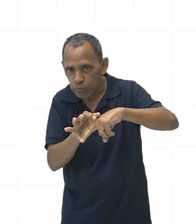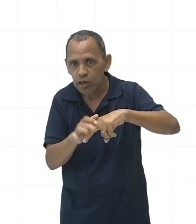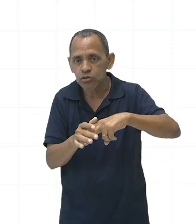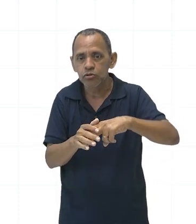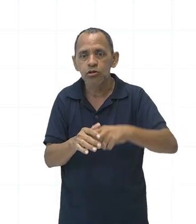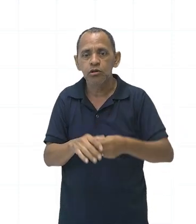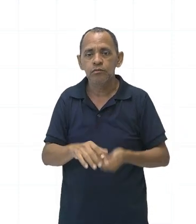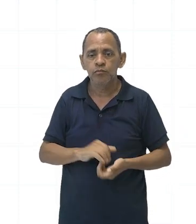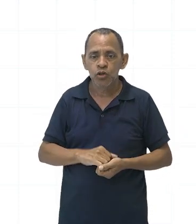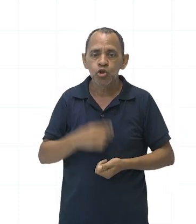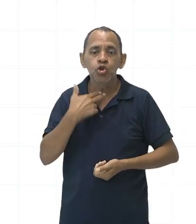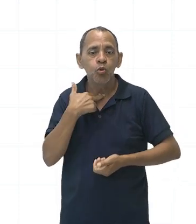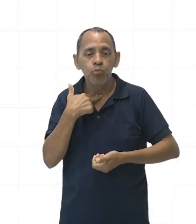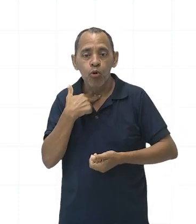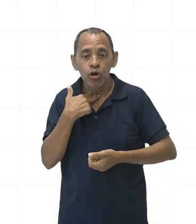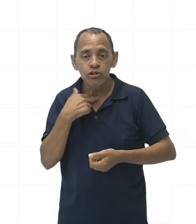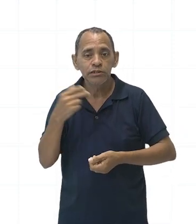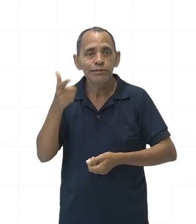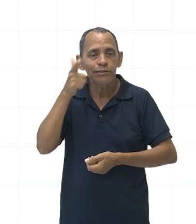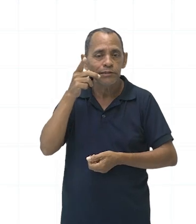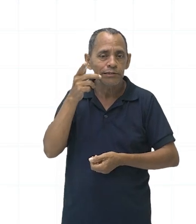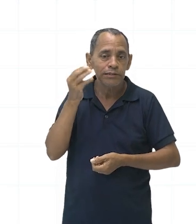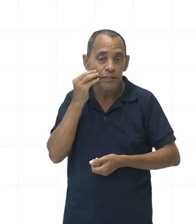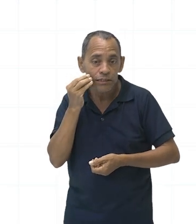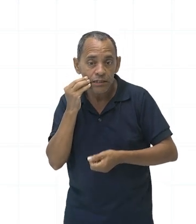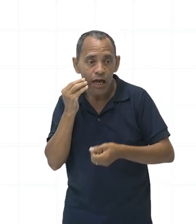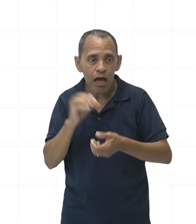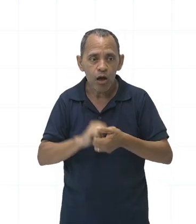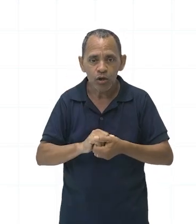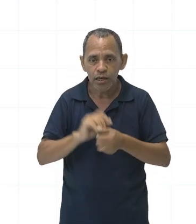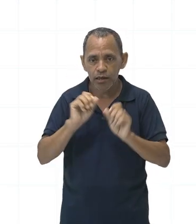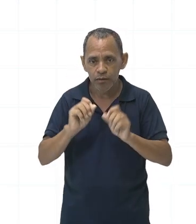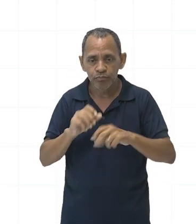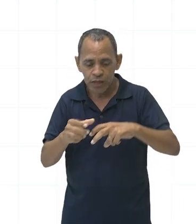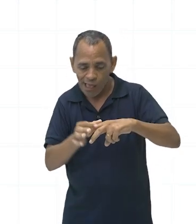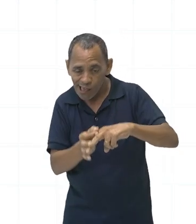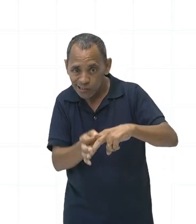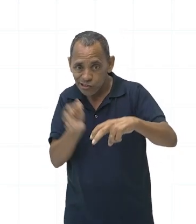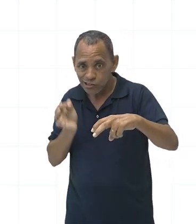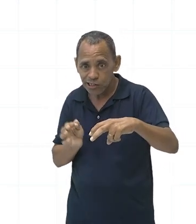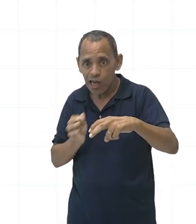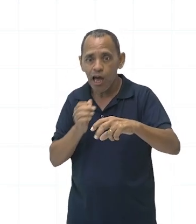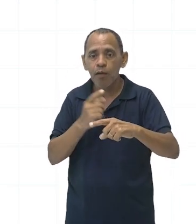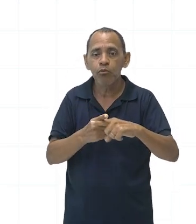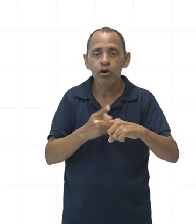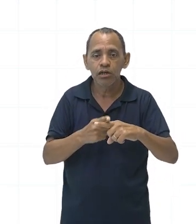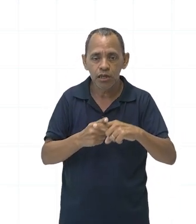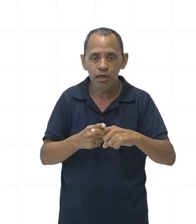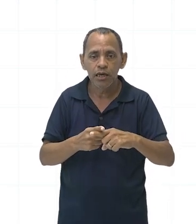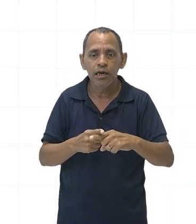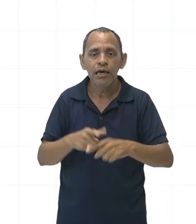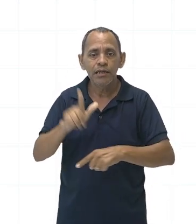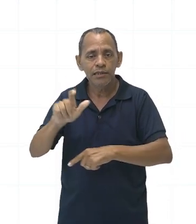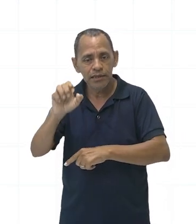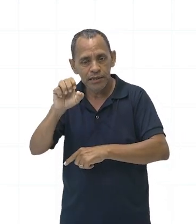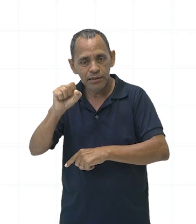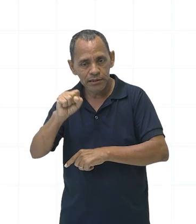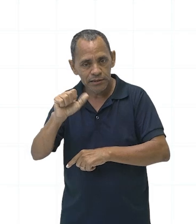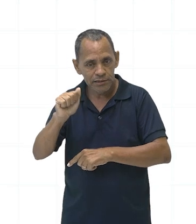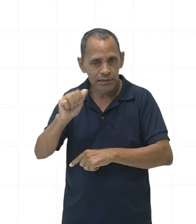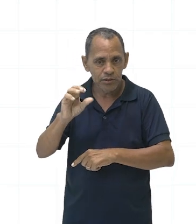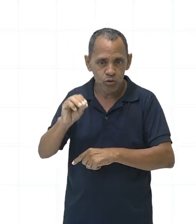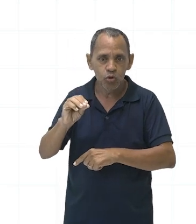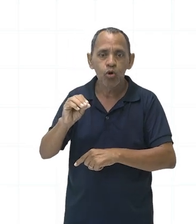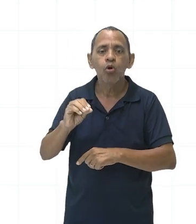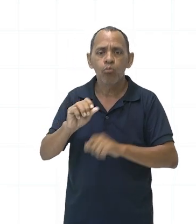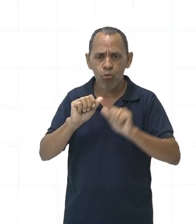provocar uma hemorragia maior, tá certo? Quinto, em casos de sangramento intenso, uma boa dica é